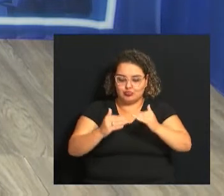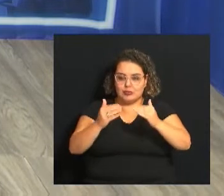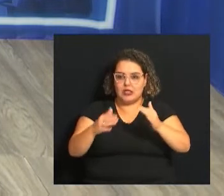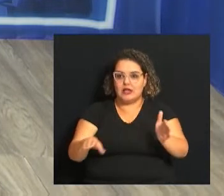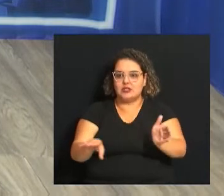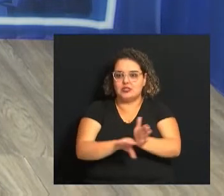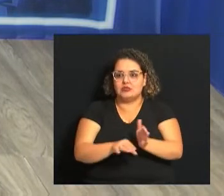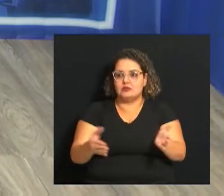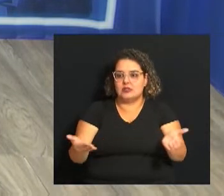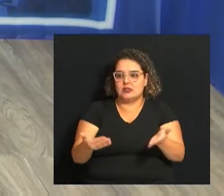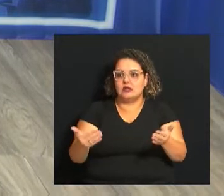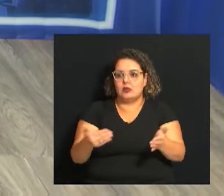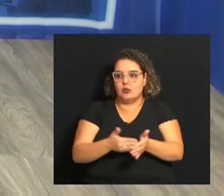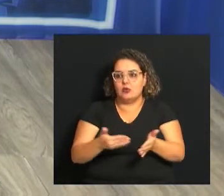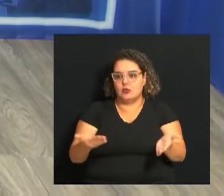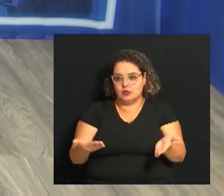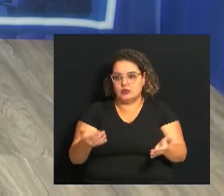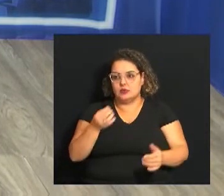hoje?